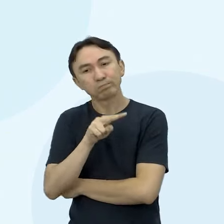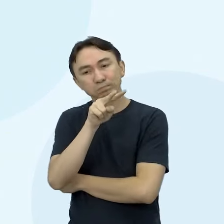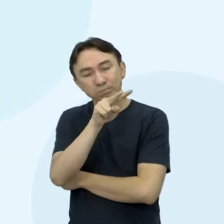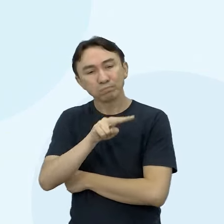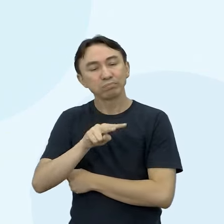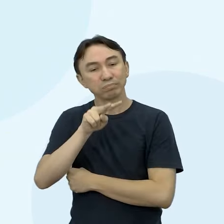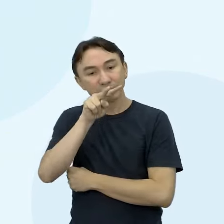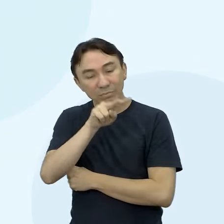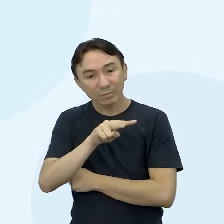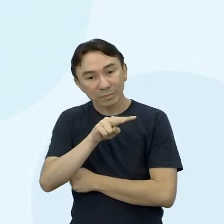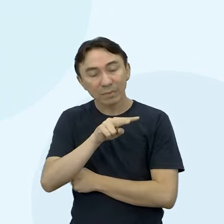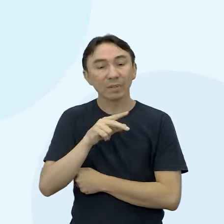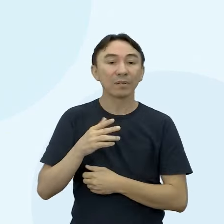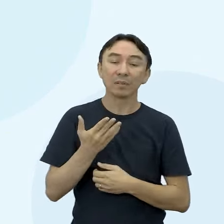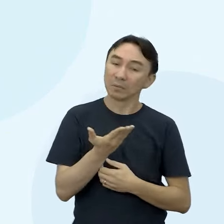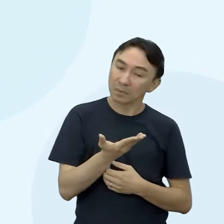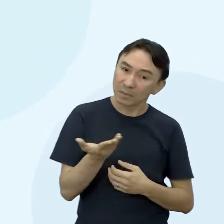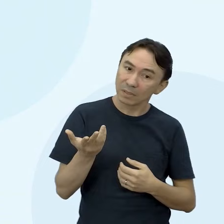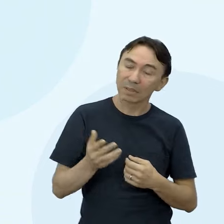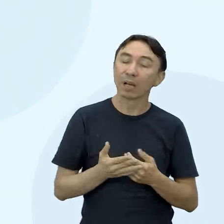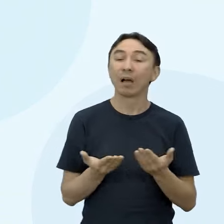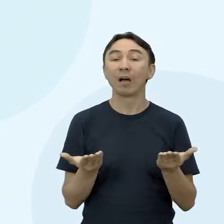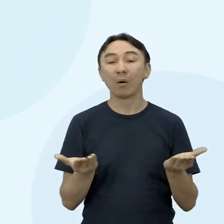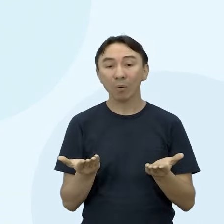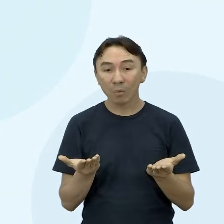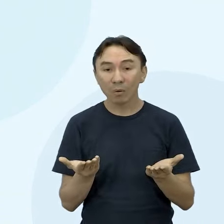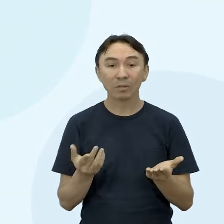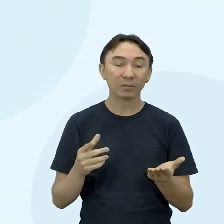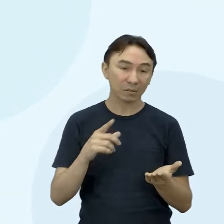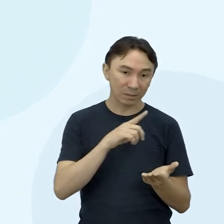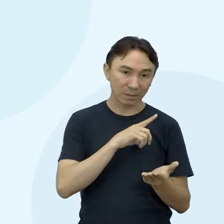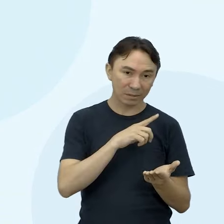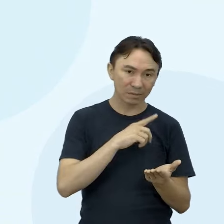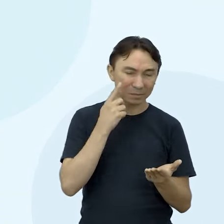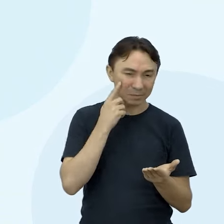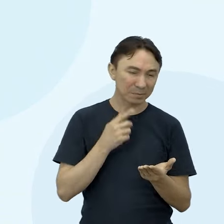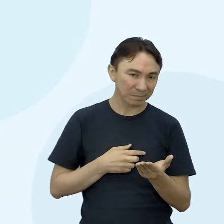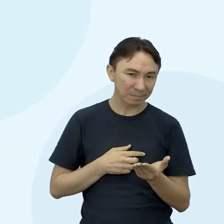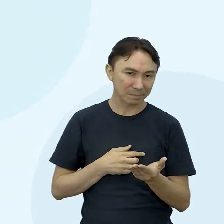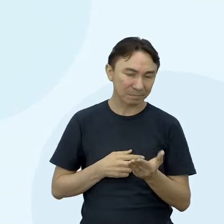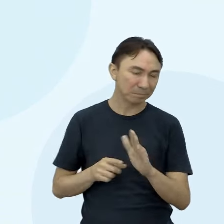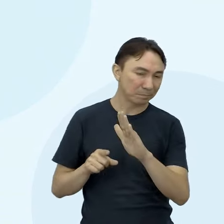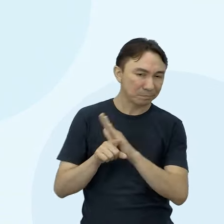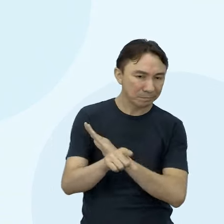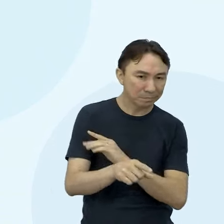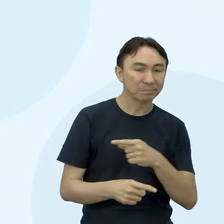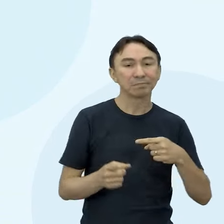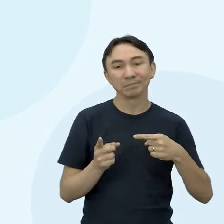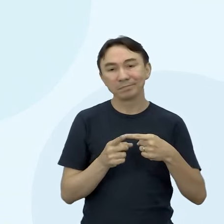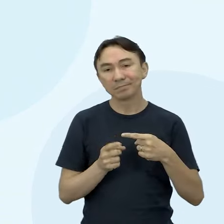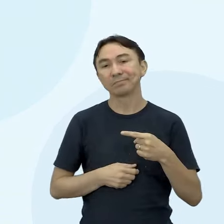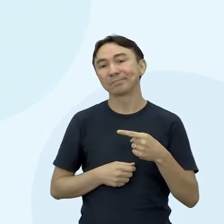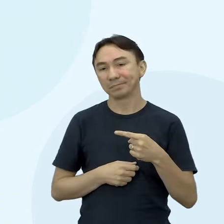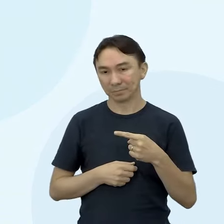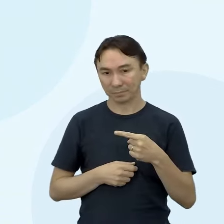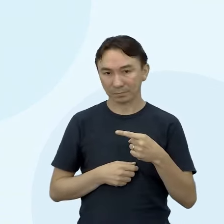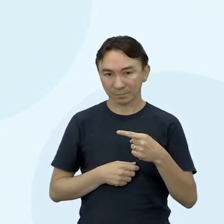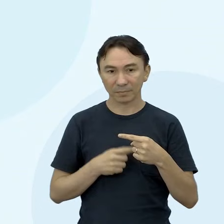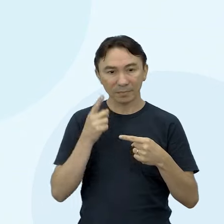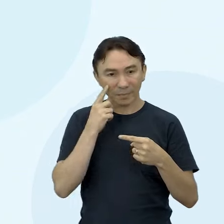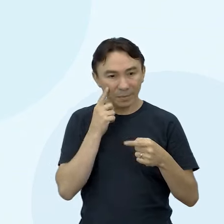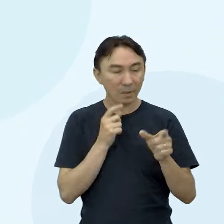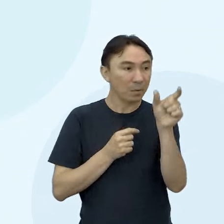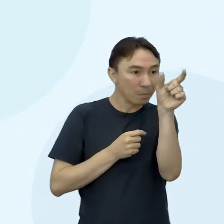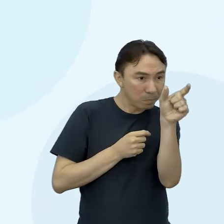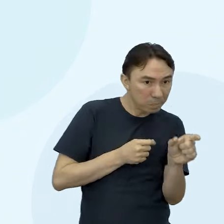imagem e fizessem algumas relações em relação a ela. Pensar qual é a relação entre as linhas